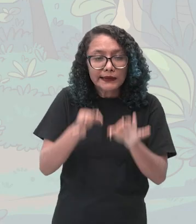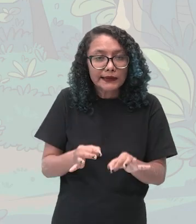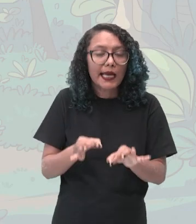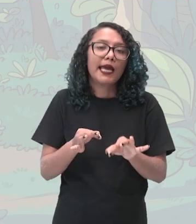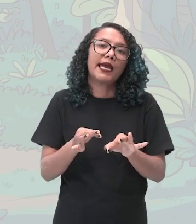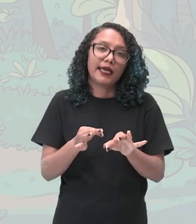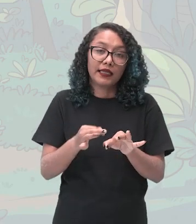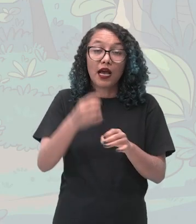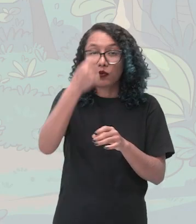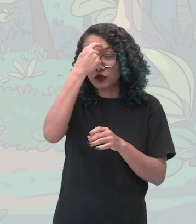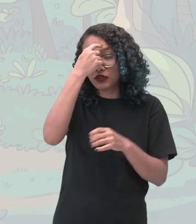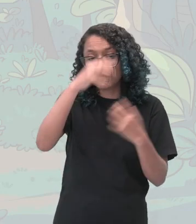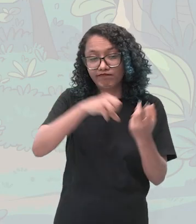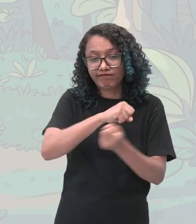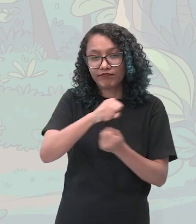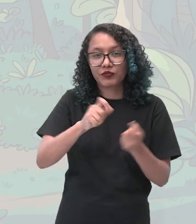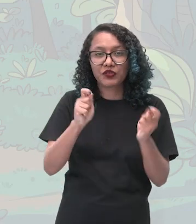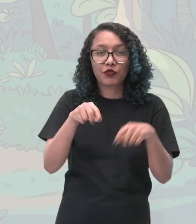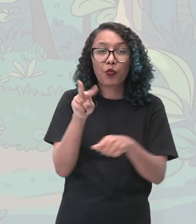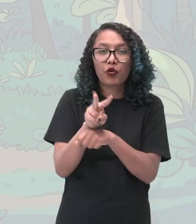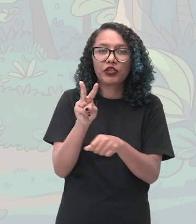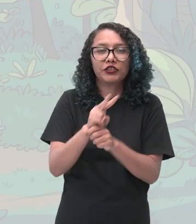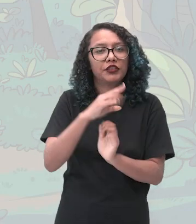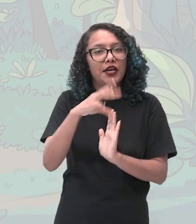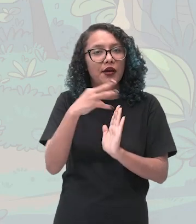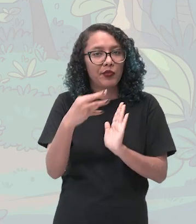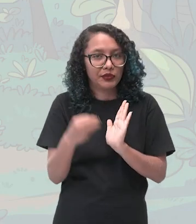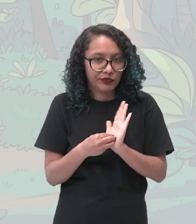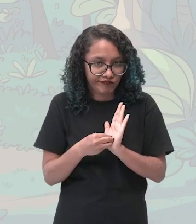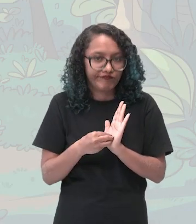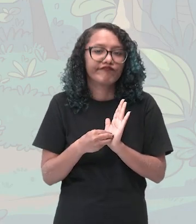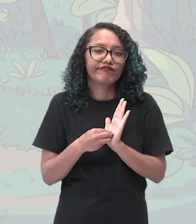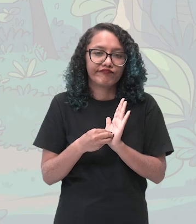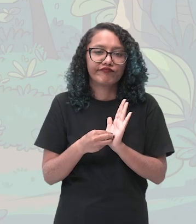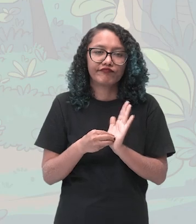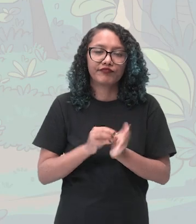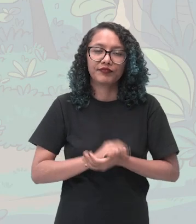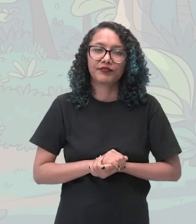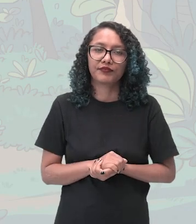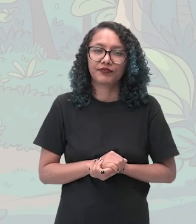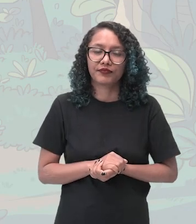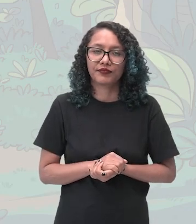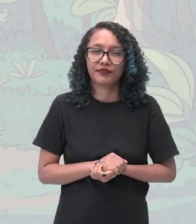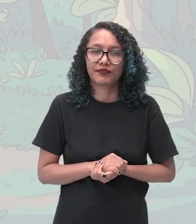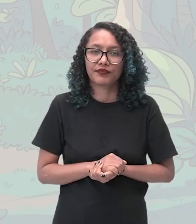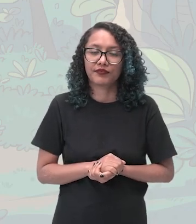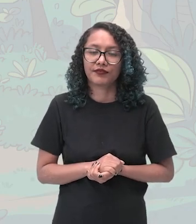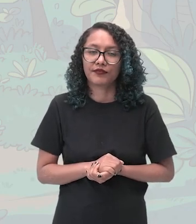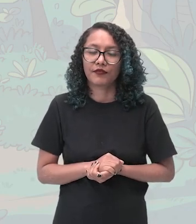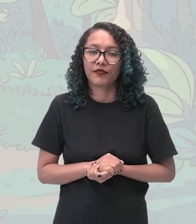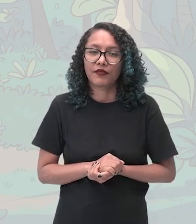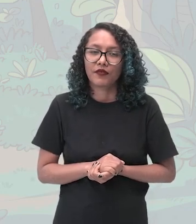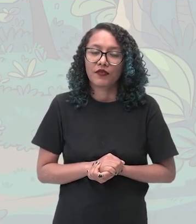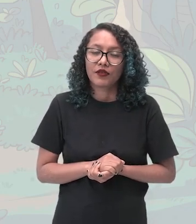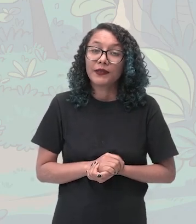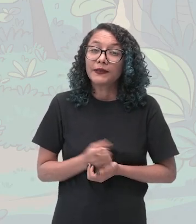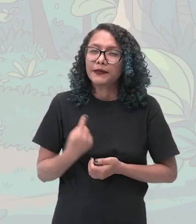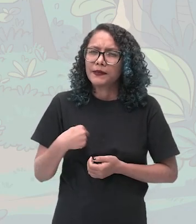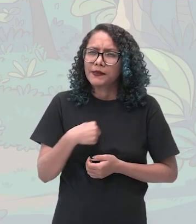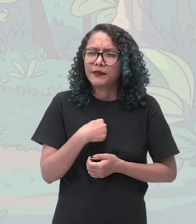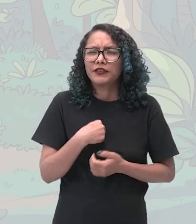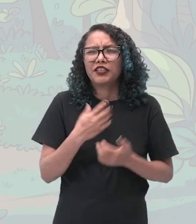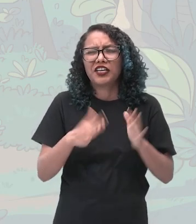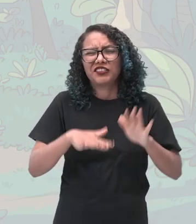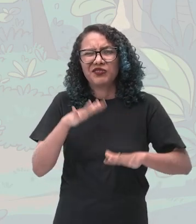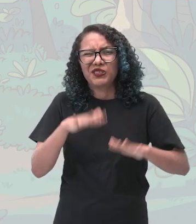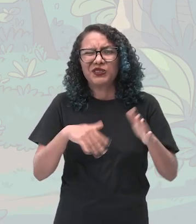da nossa Amazônia. Nós estamos com vários problemas, né? Problemas, às vezes, de